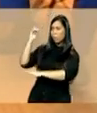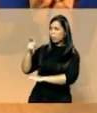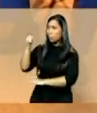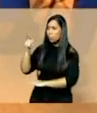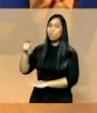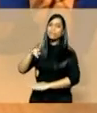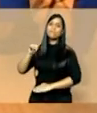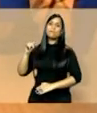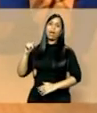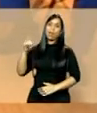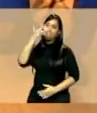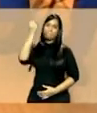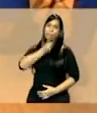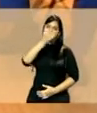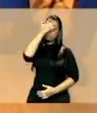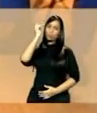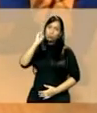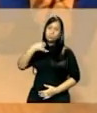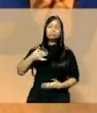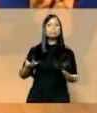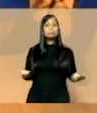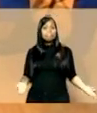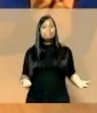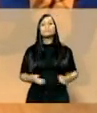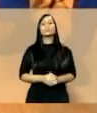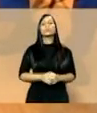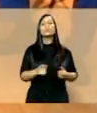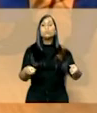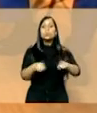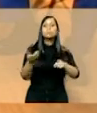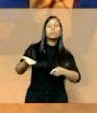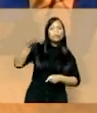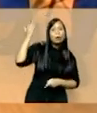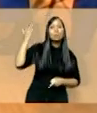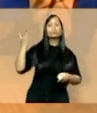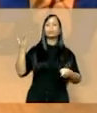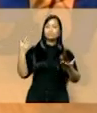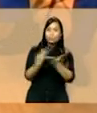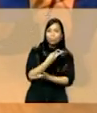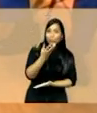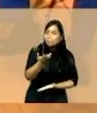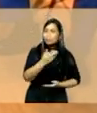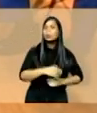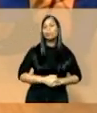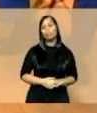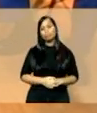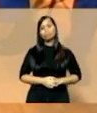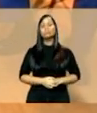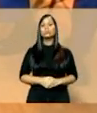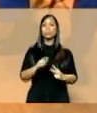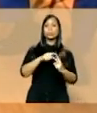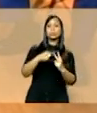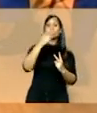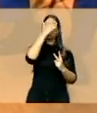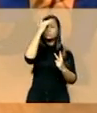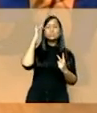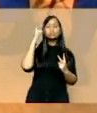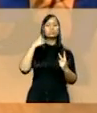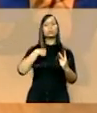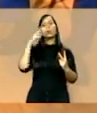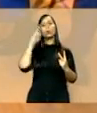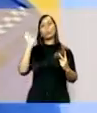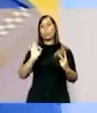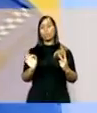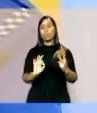Óbvio que vai matar pessoas lá dentro. Então agora você vê, um som alto, o desfecho que teve. Duas pessoas, se eu não me engano, não me lembro